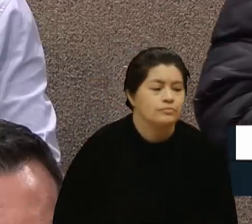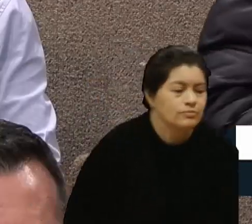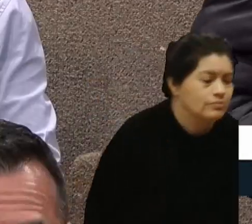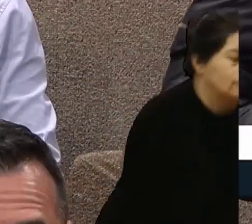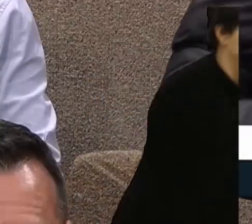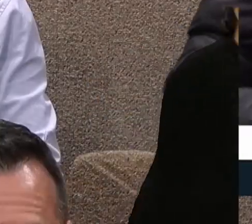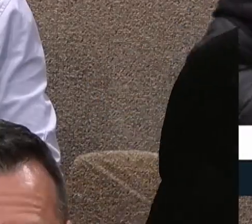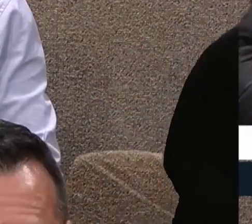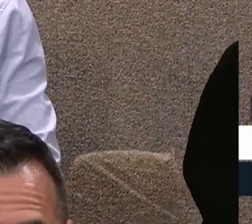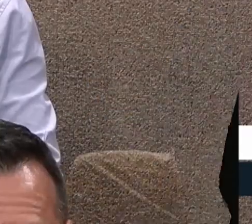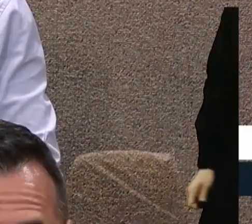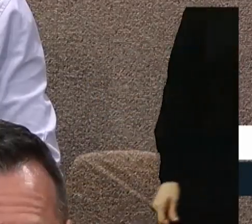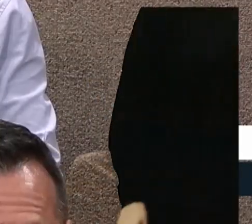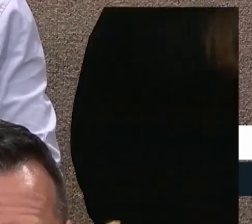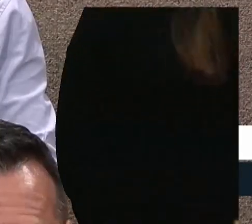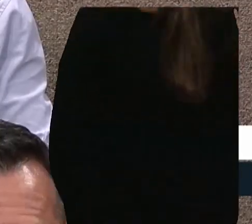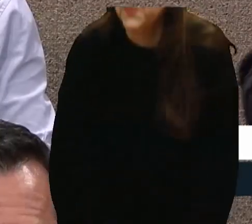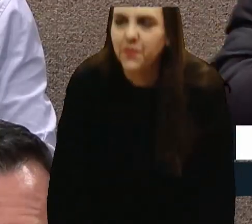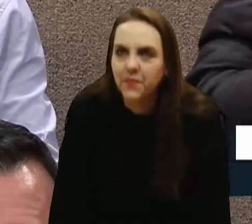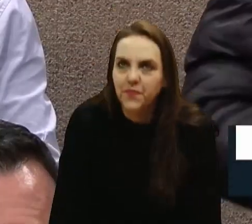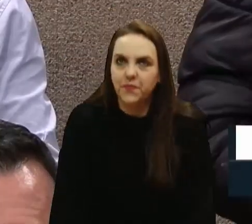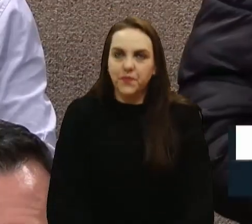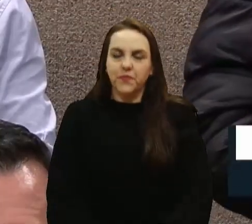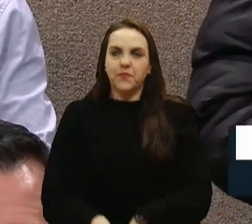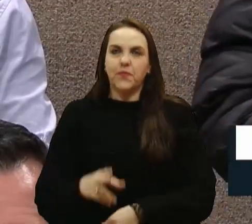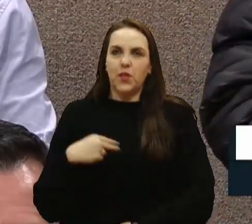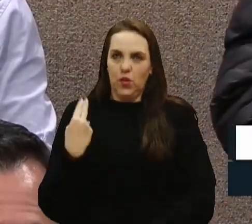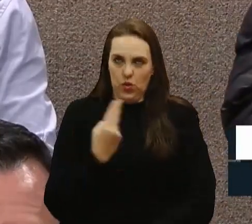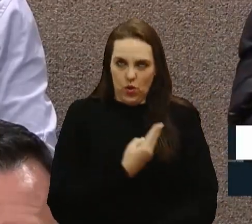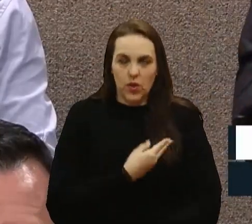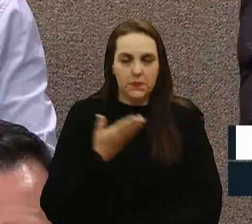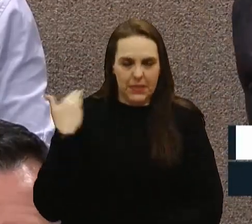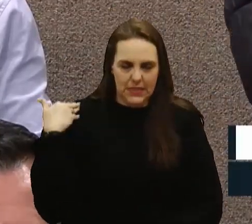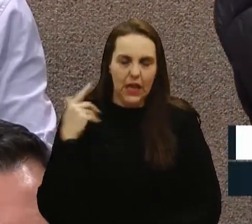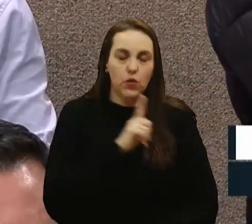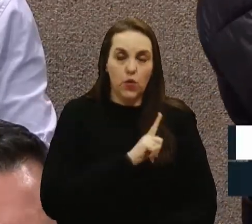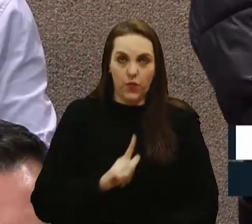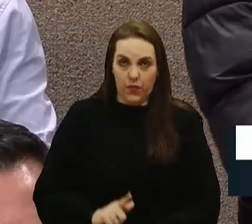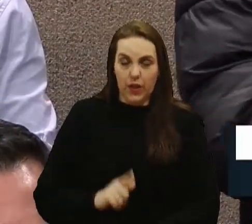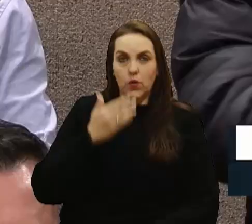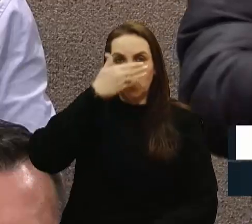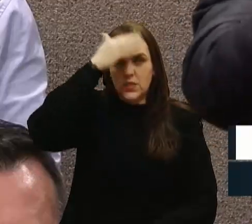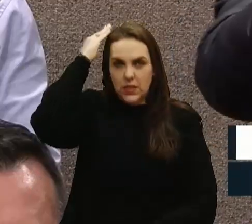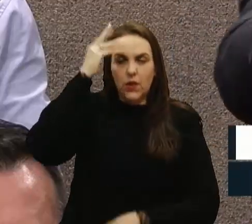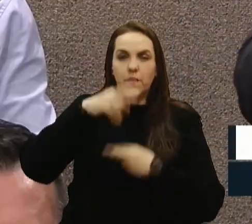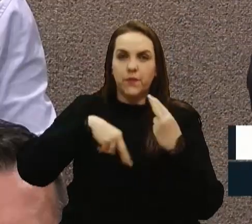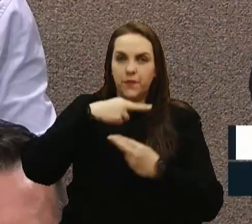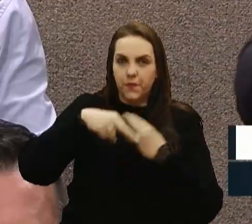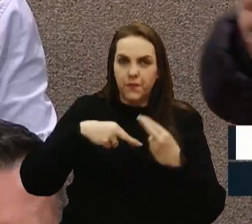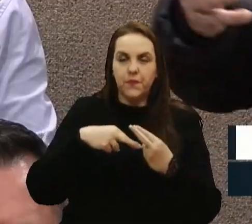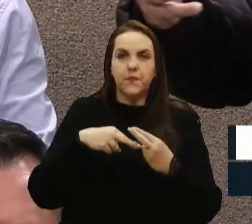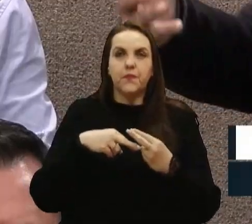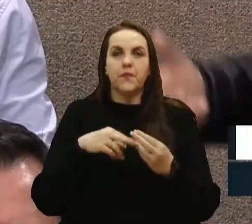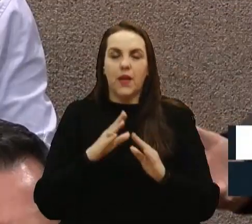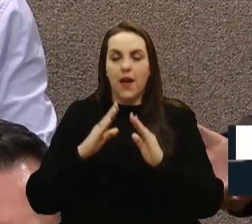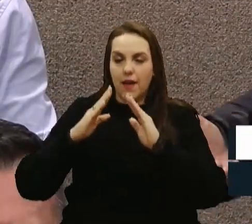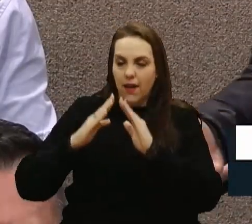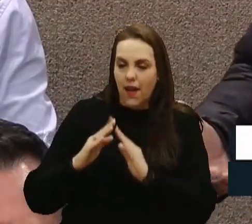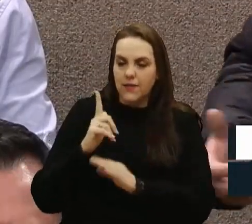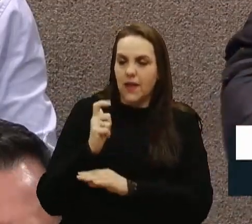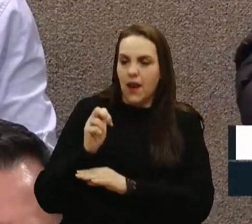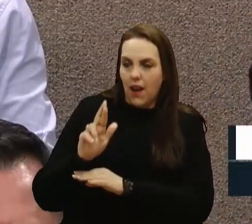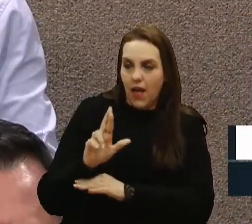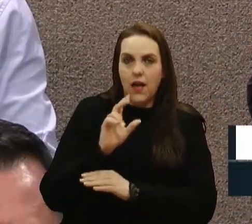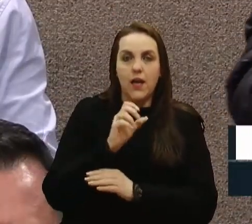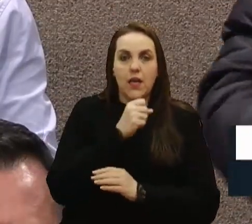Não é possível que nós, no governo Alceu, reformamos o Mercado Castilhos para construir uma casa-lar, onde o idoso vai de manhã e volta de